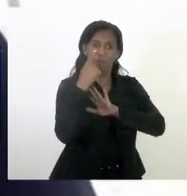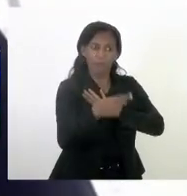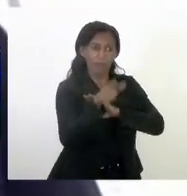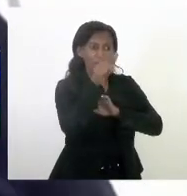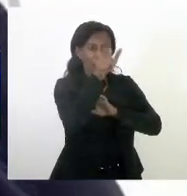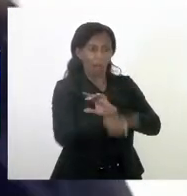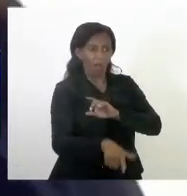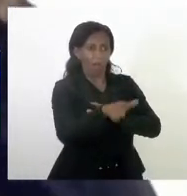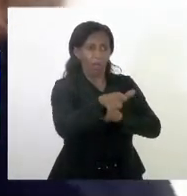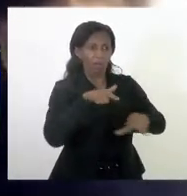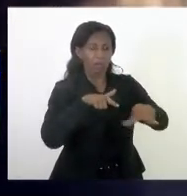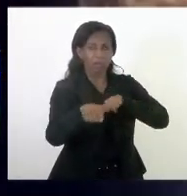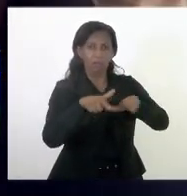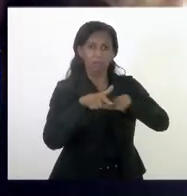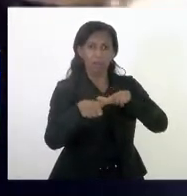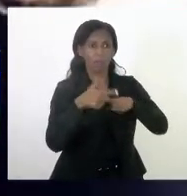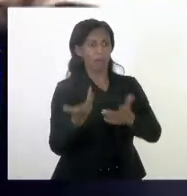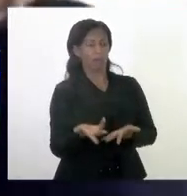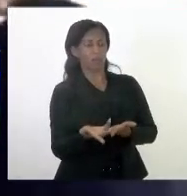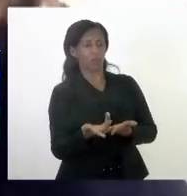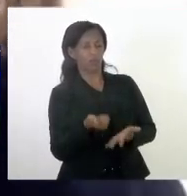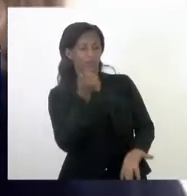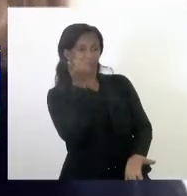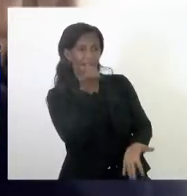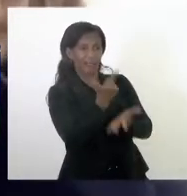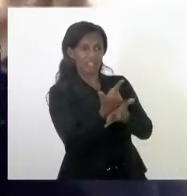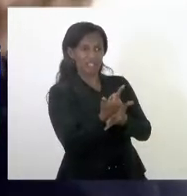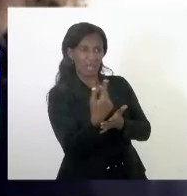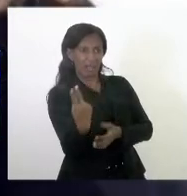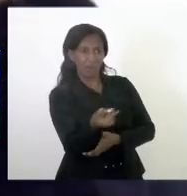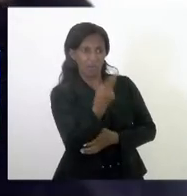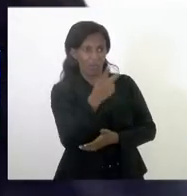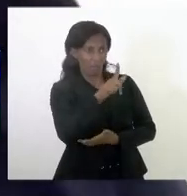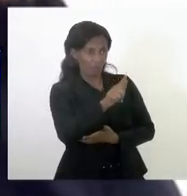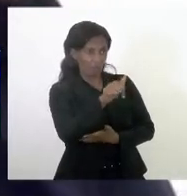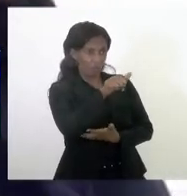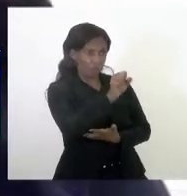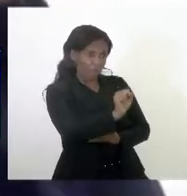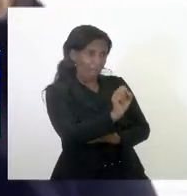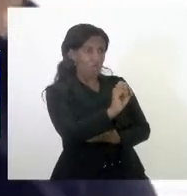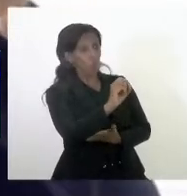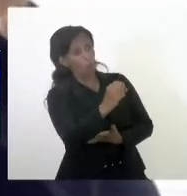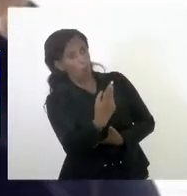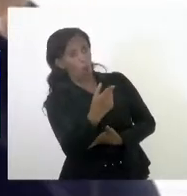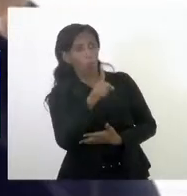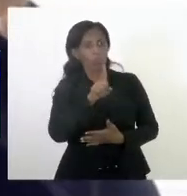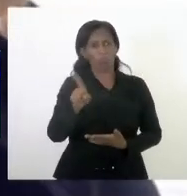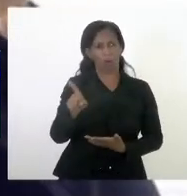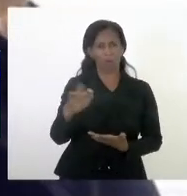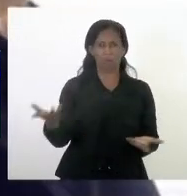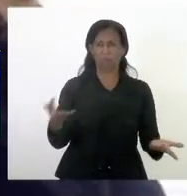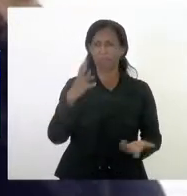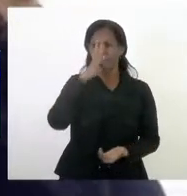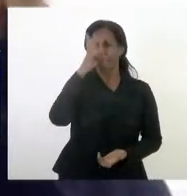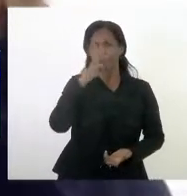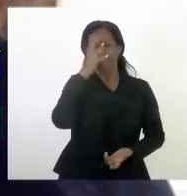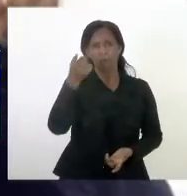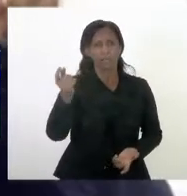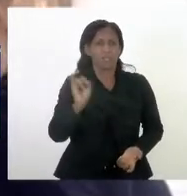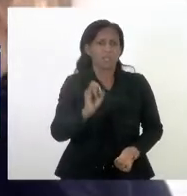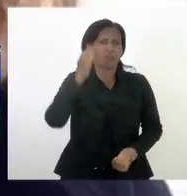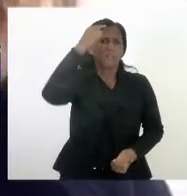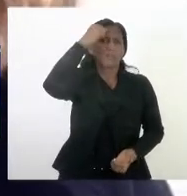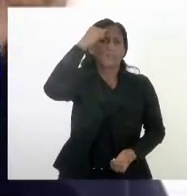trabalhador fluminense gastará efetivamente o valor no gás ou não. Isso é um absurdo. Se a gente for pensar